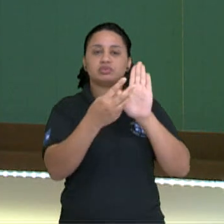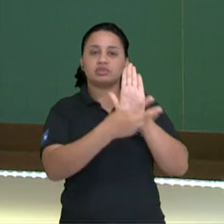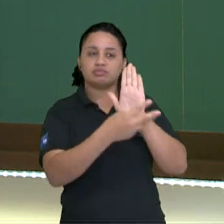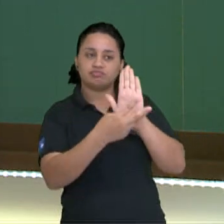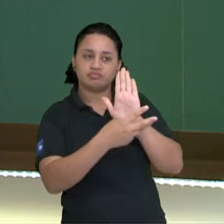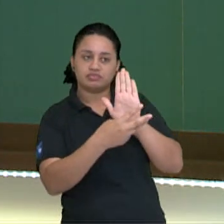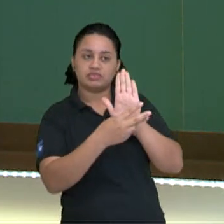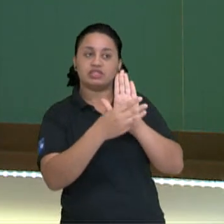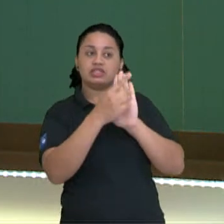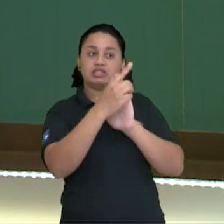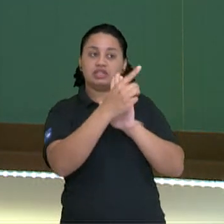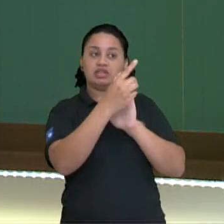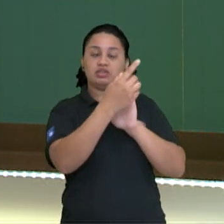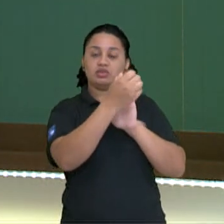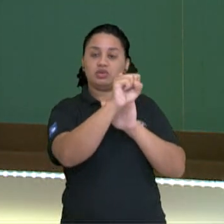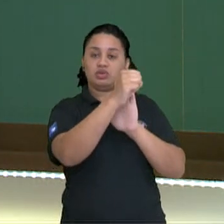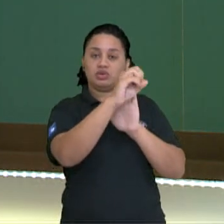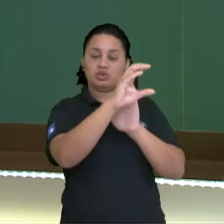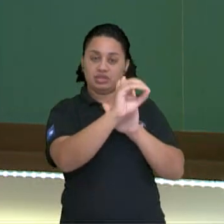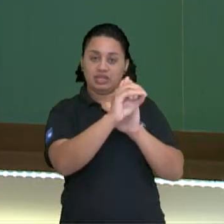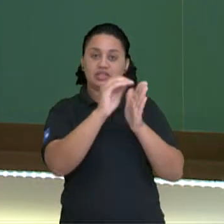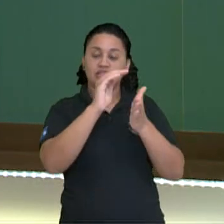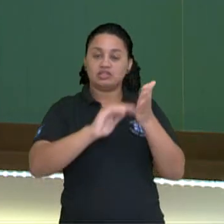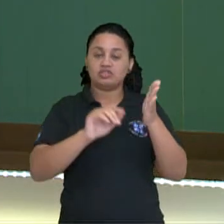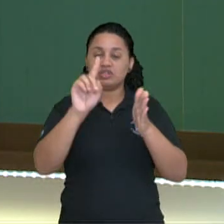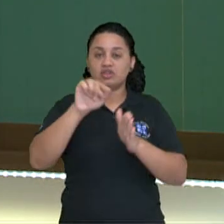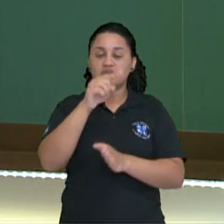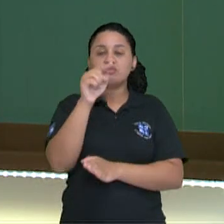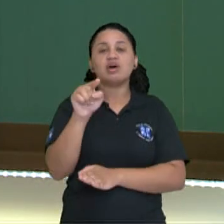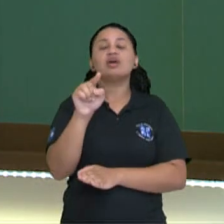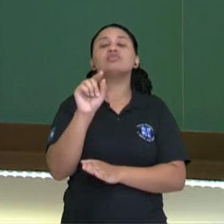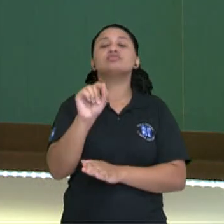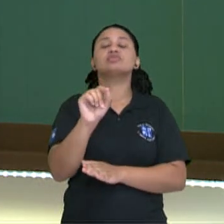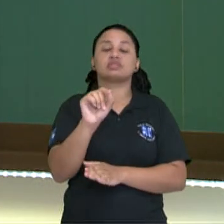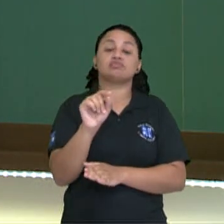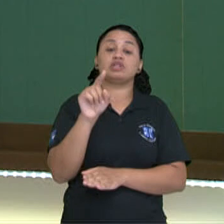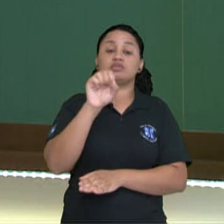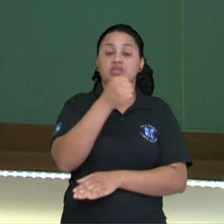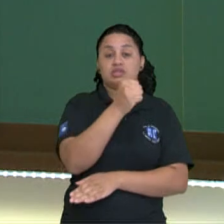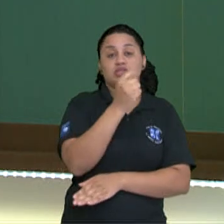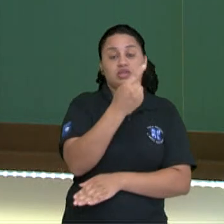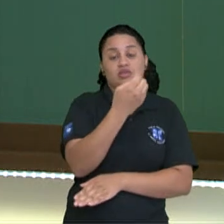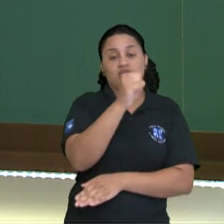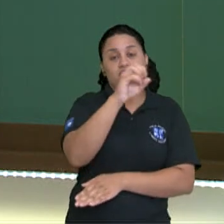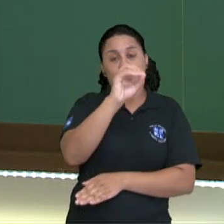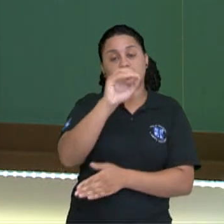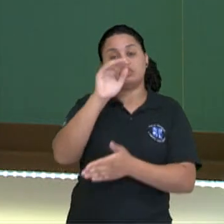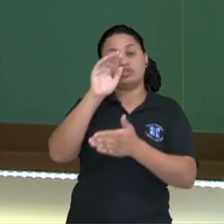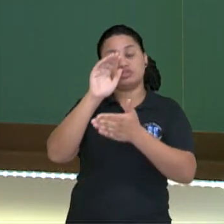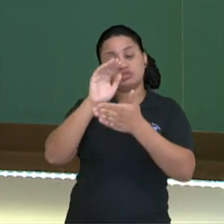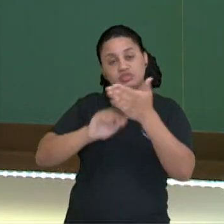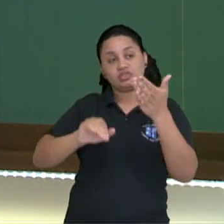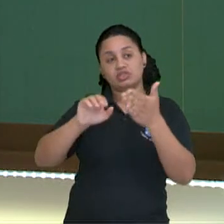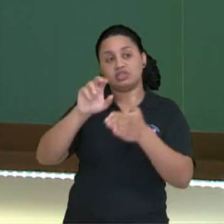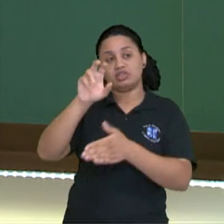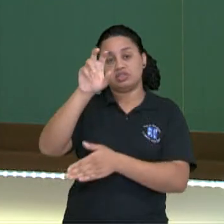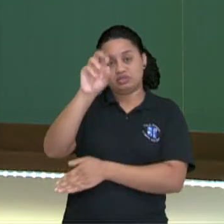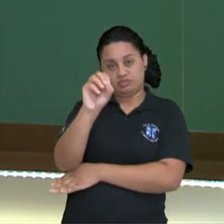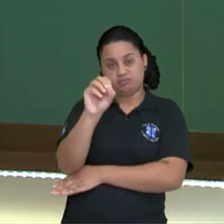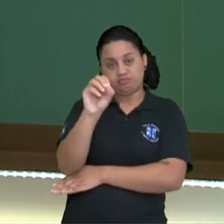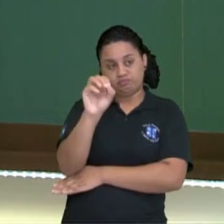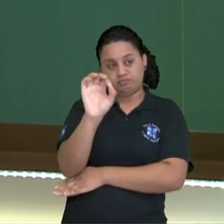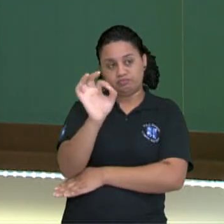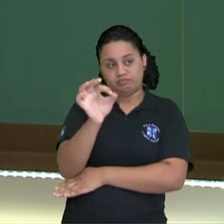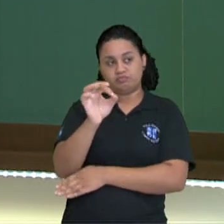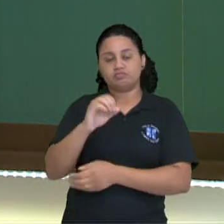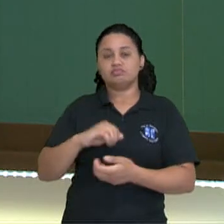segundo eu tenho 180 menos alfa, eu vou fazer 180 menos 150, menos 50,